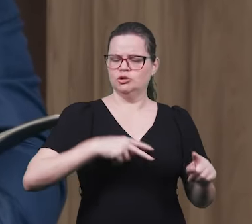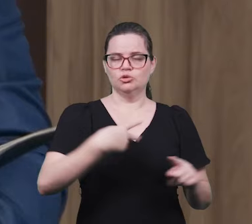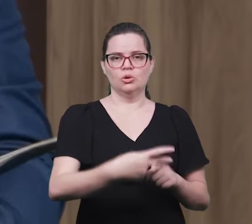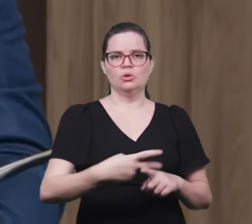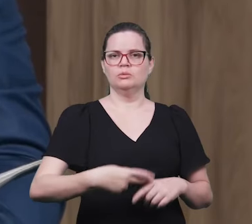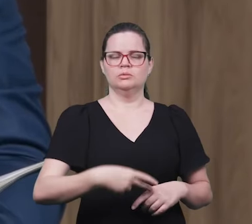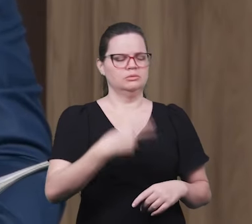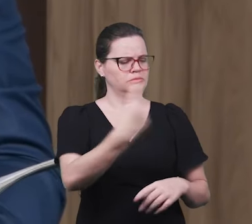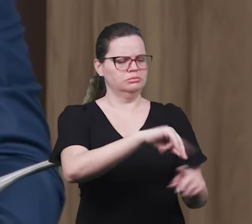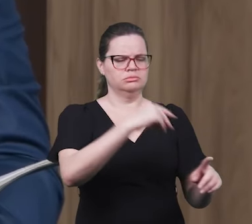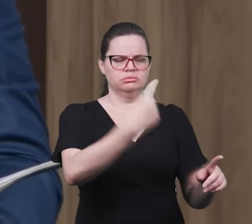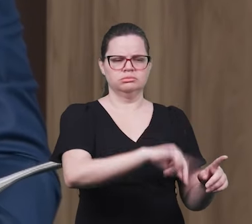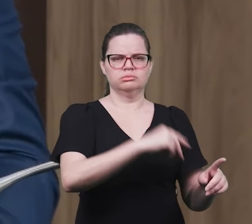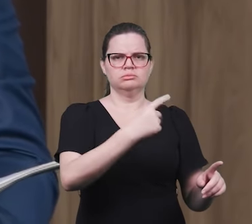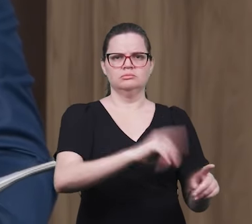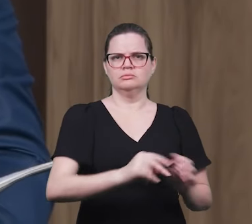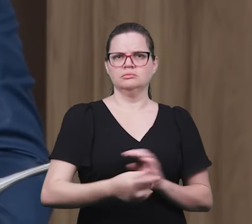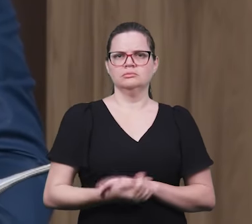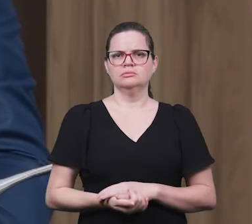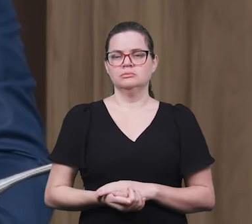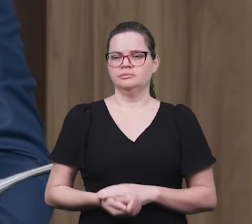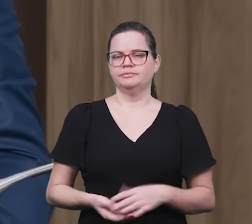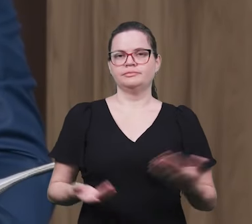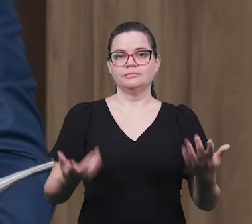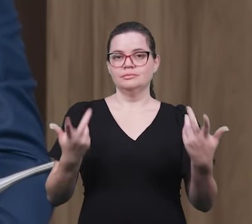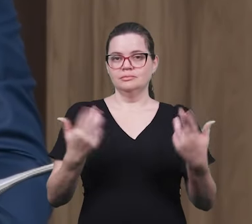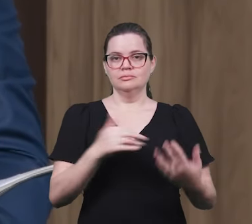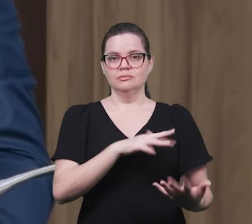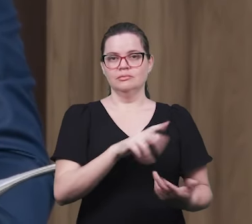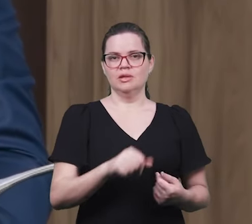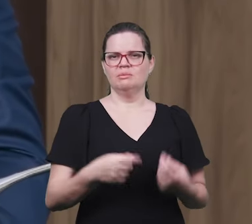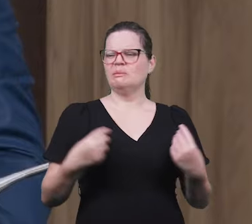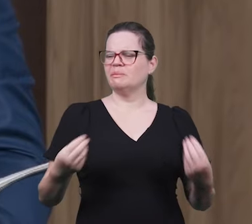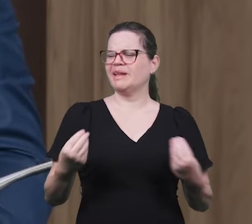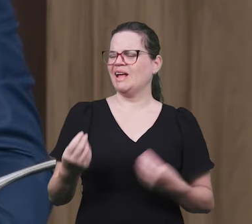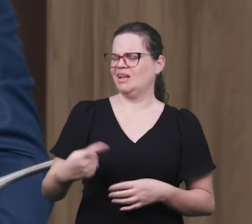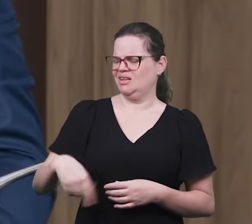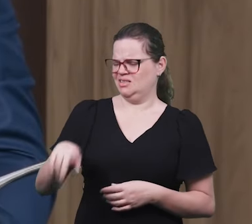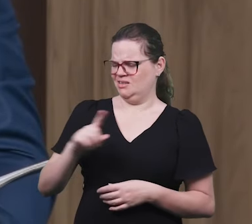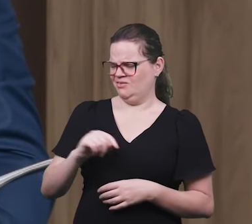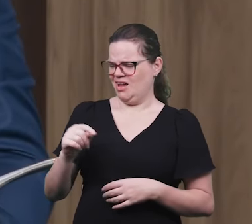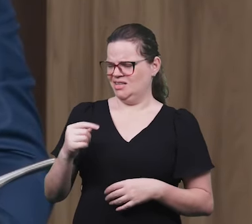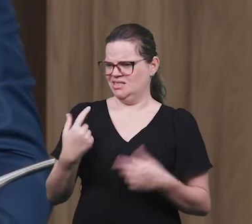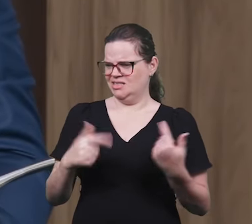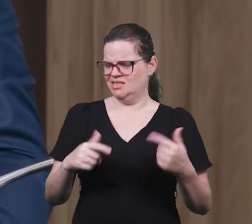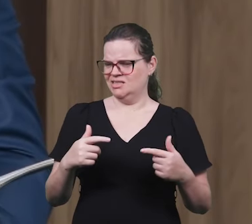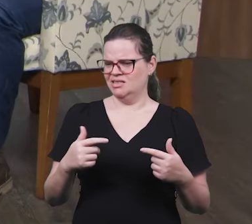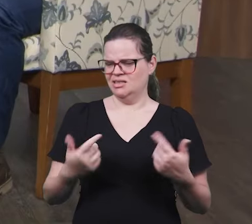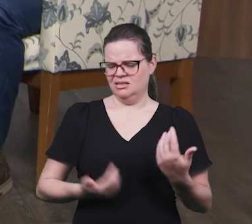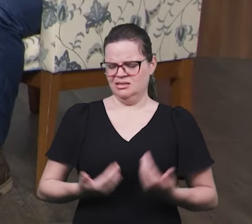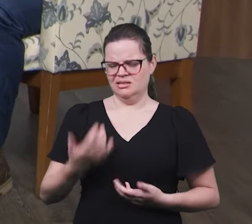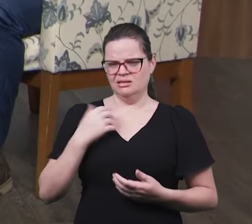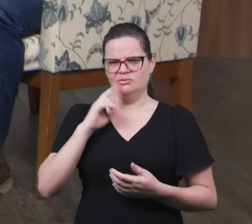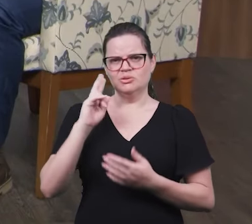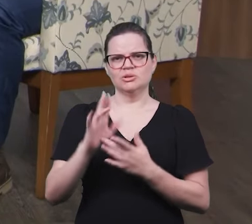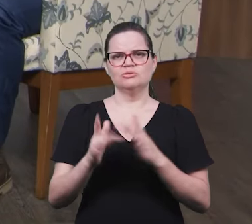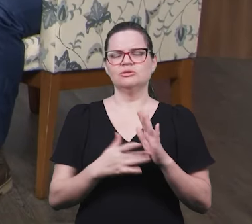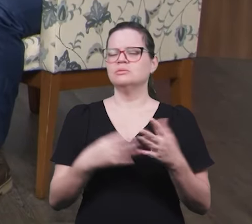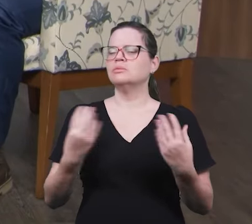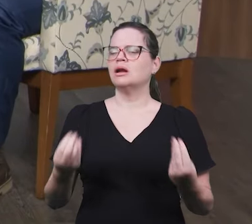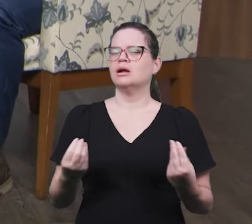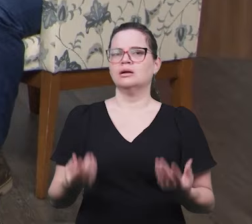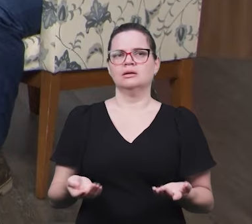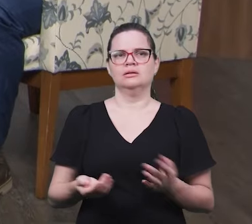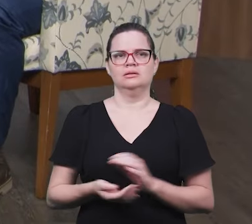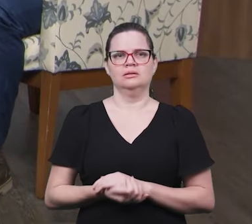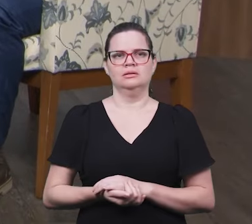assim também. Mas para que servir a Jesus? Como é que vocês vão sobreviver? Que tempo é esse que você está arrumando? Tempo é. Né? Exatamente.